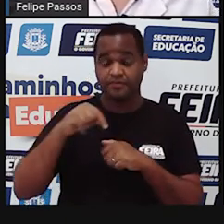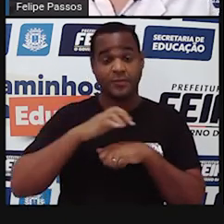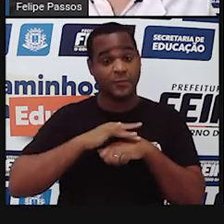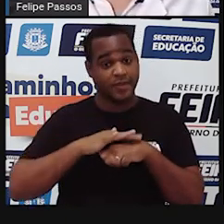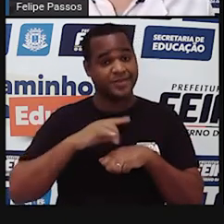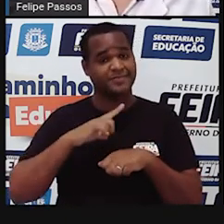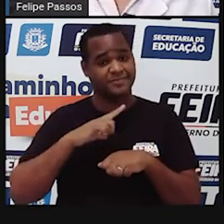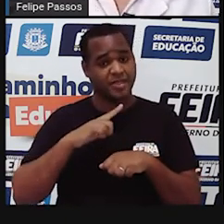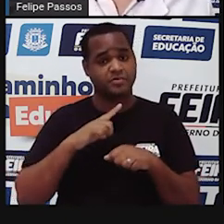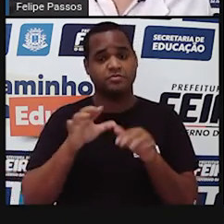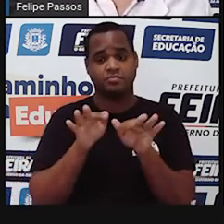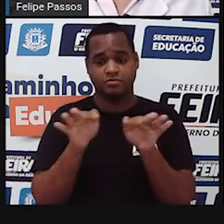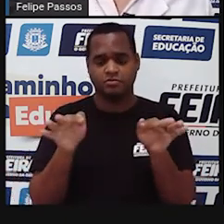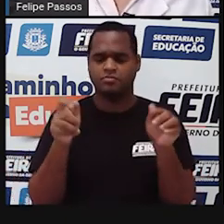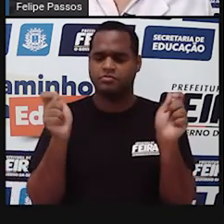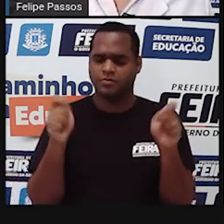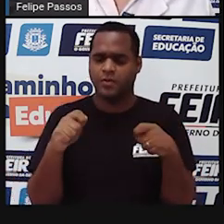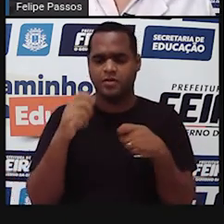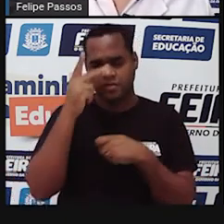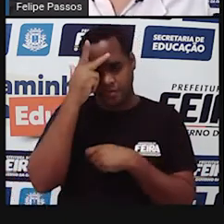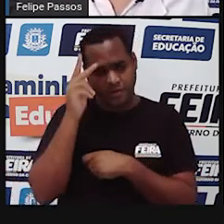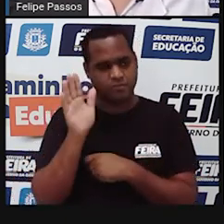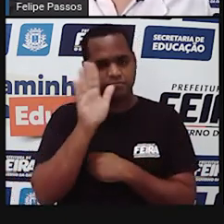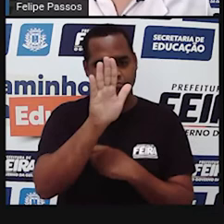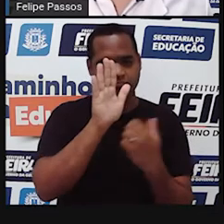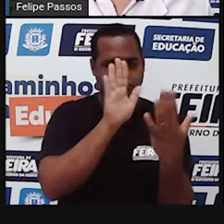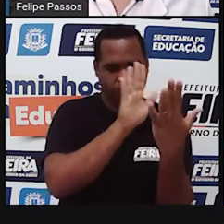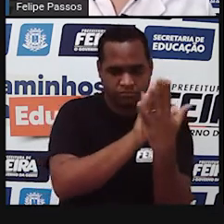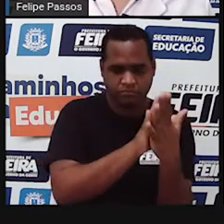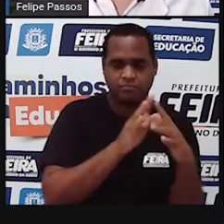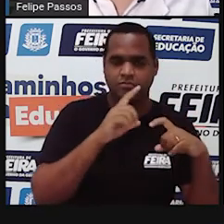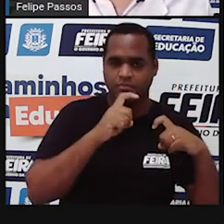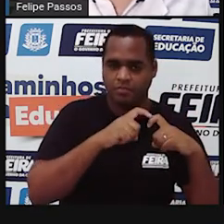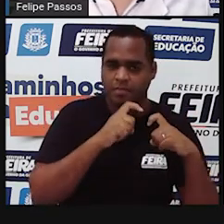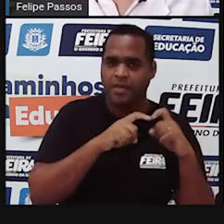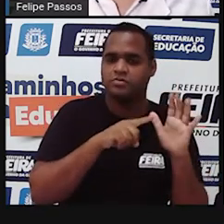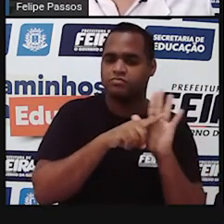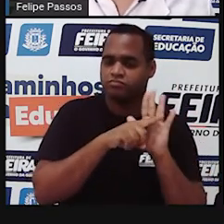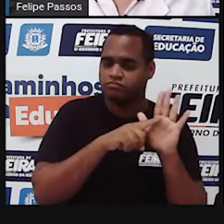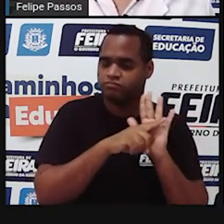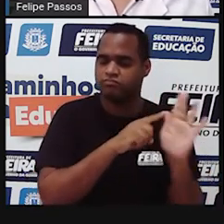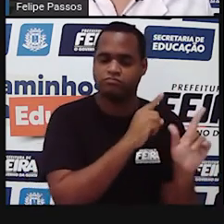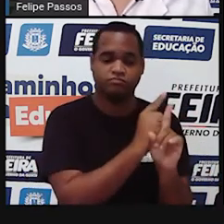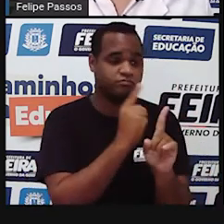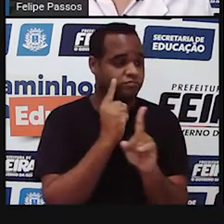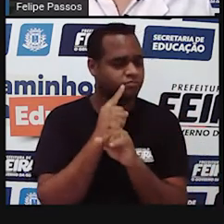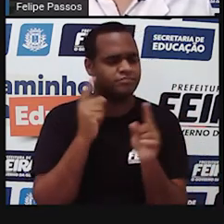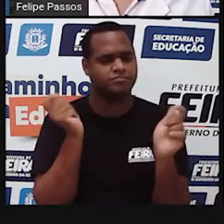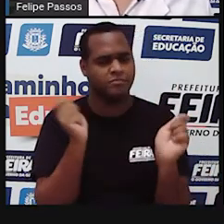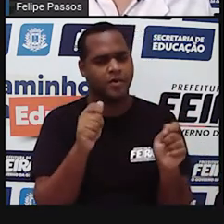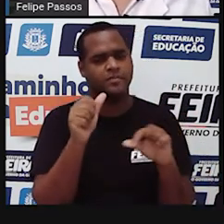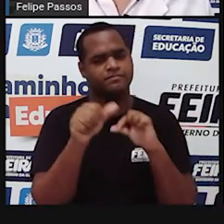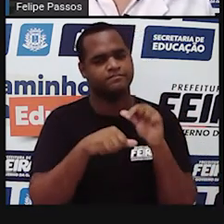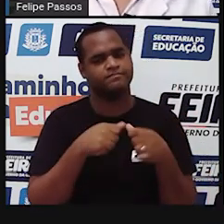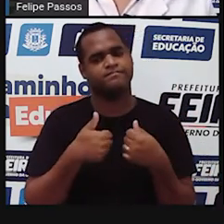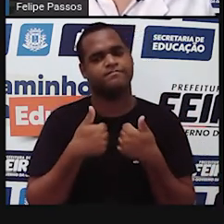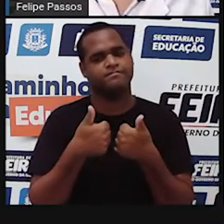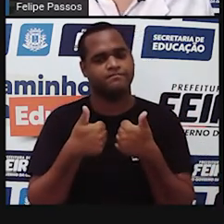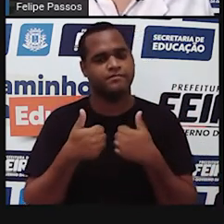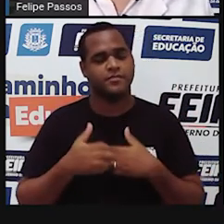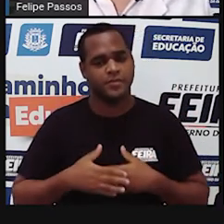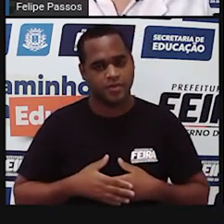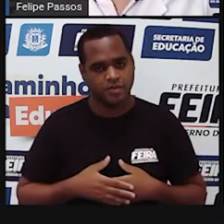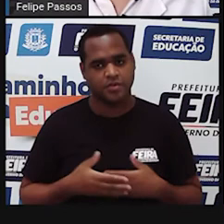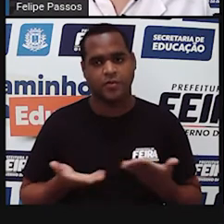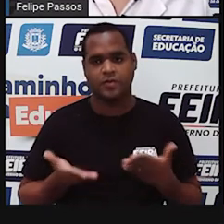né? Hoje em dia, se a pessoa busca tratamento, se ela descobre cedo, é uma doença simples. Então, infelizmente, patologias,